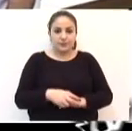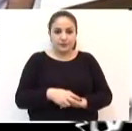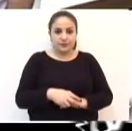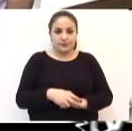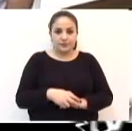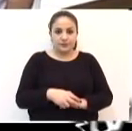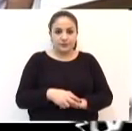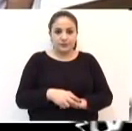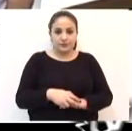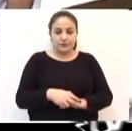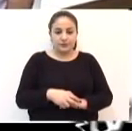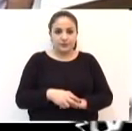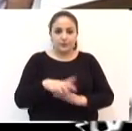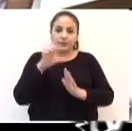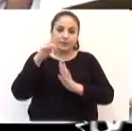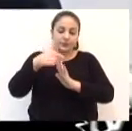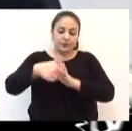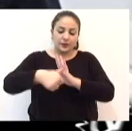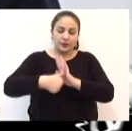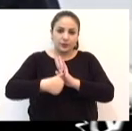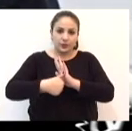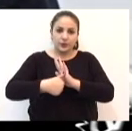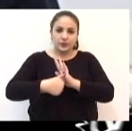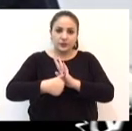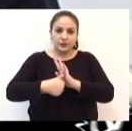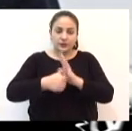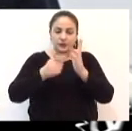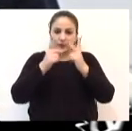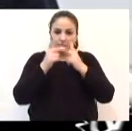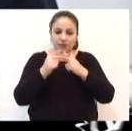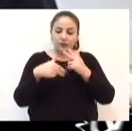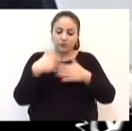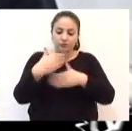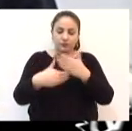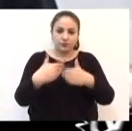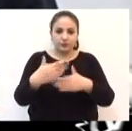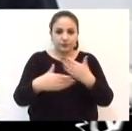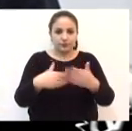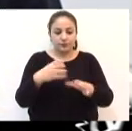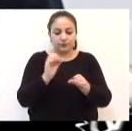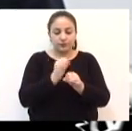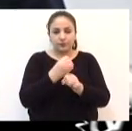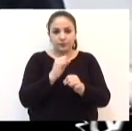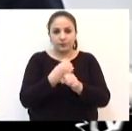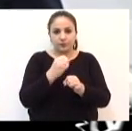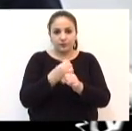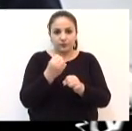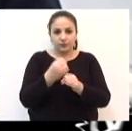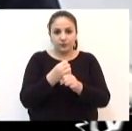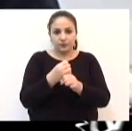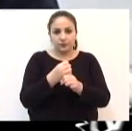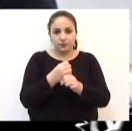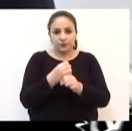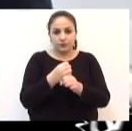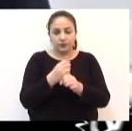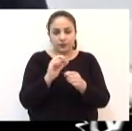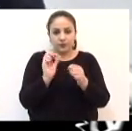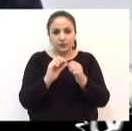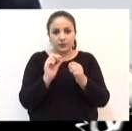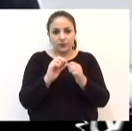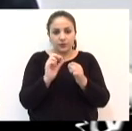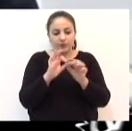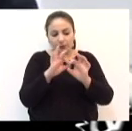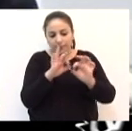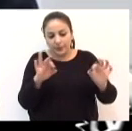E em seguida, conforme vai andando a obra, vai ser feitas as